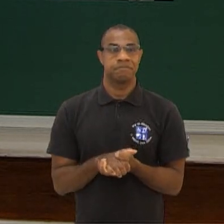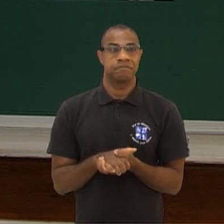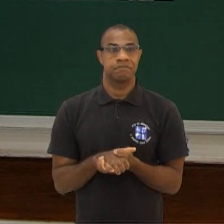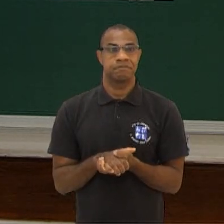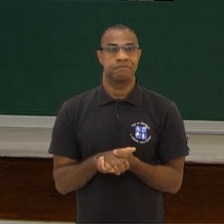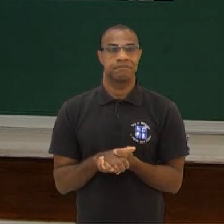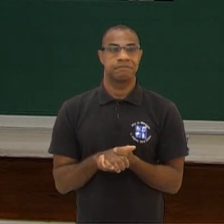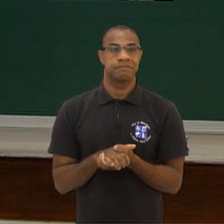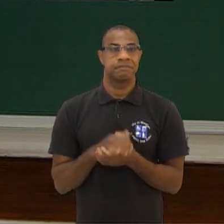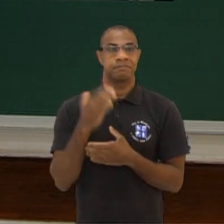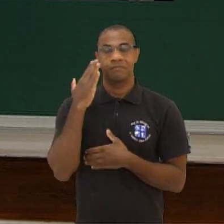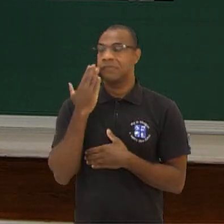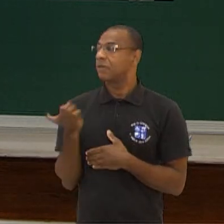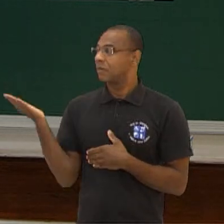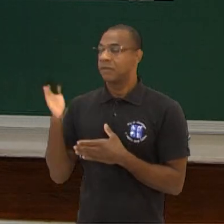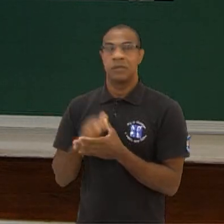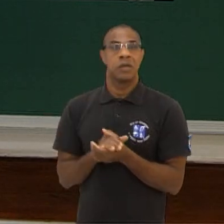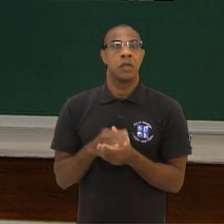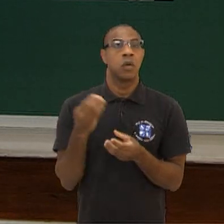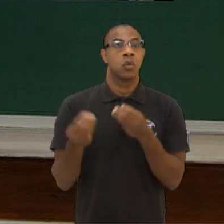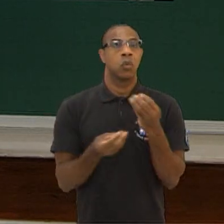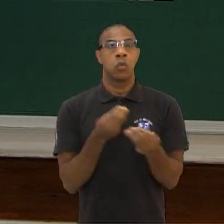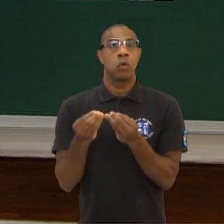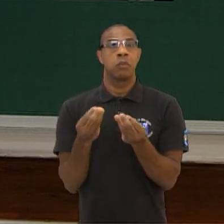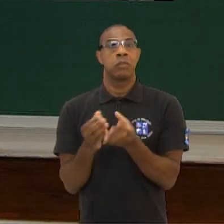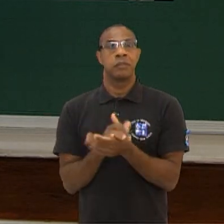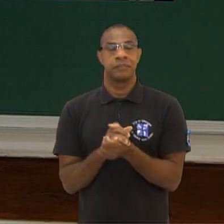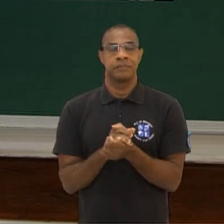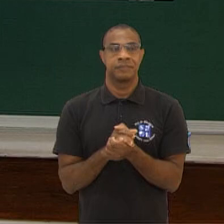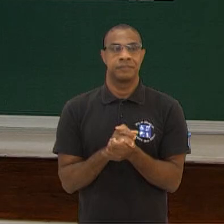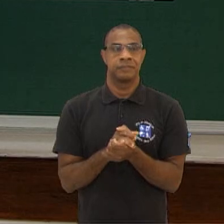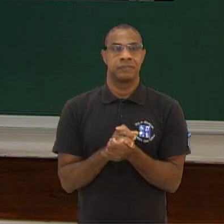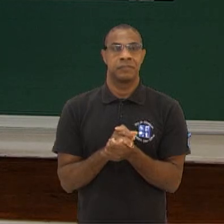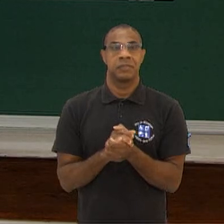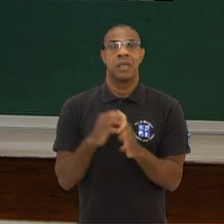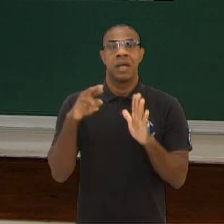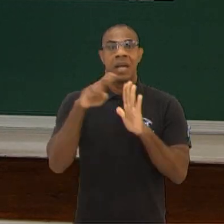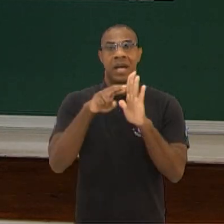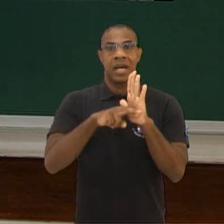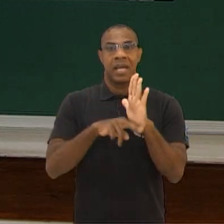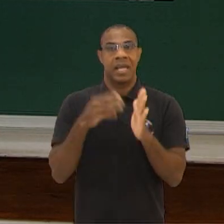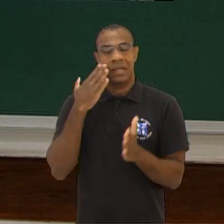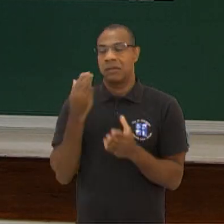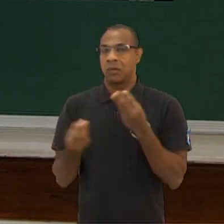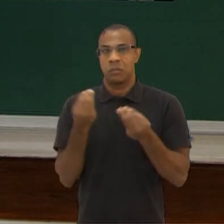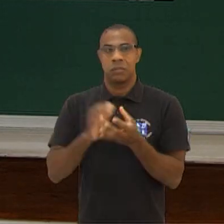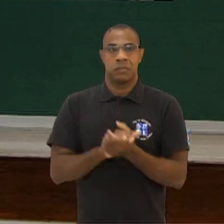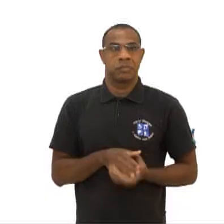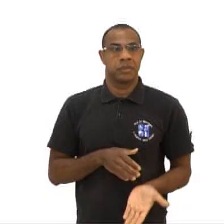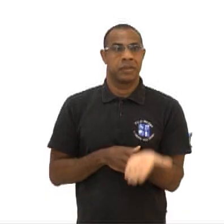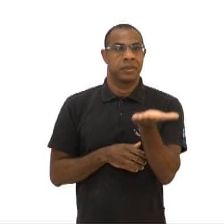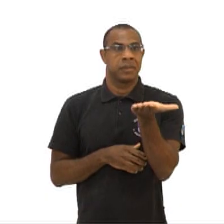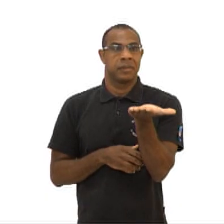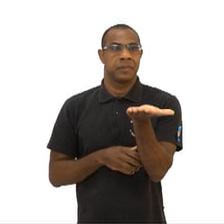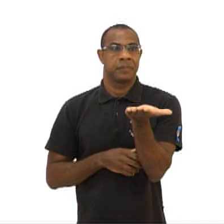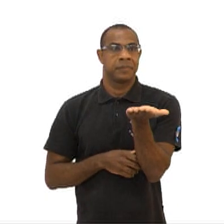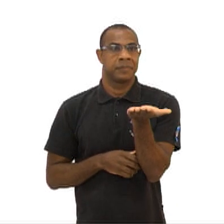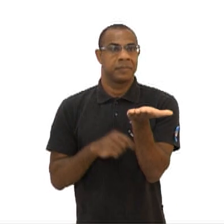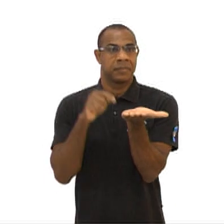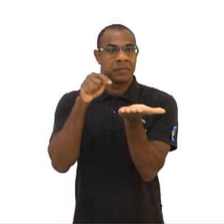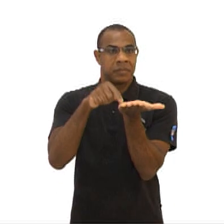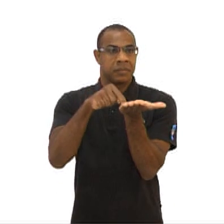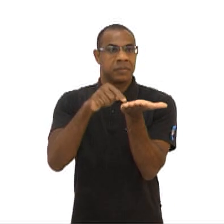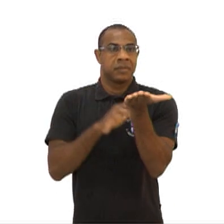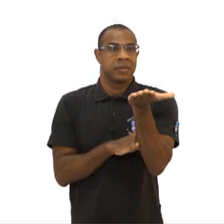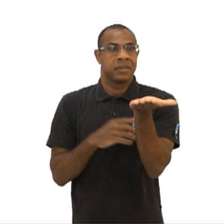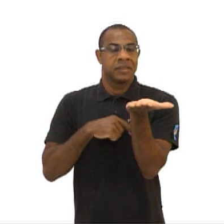Então, vamos lá. Como é que eu aplico, então, a regra da mão direita, a lei de Ampère? Então, você tem aqui uma